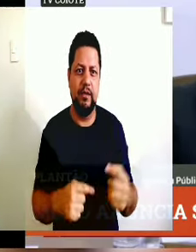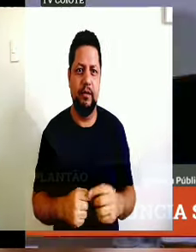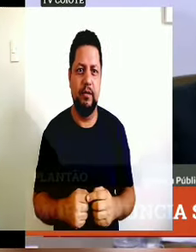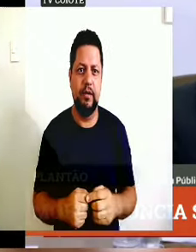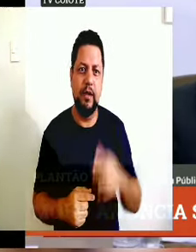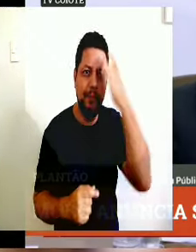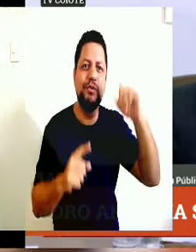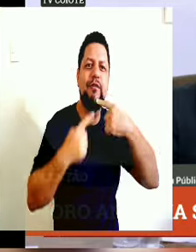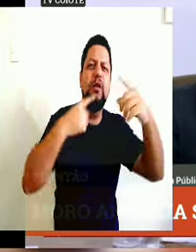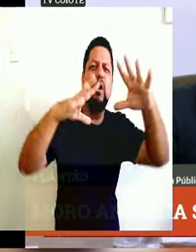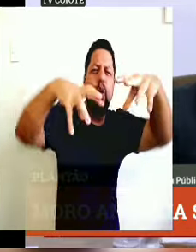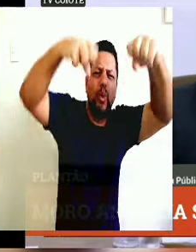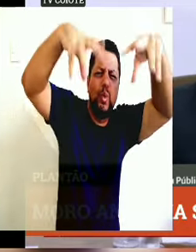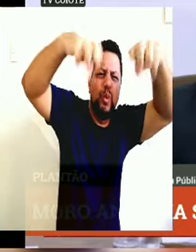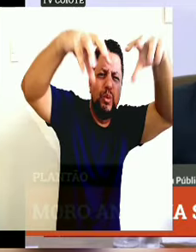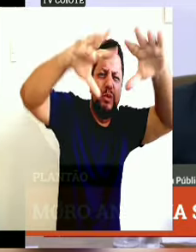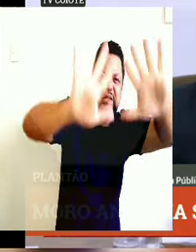Enfim.